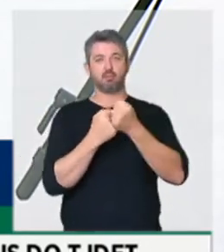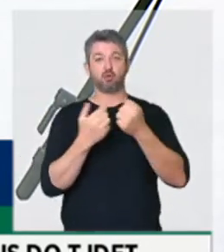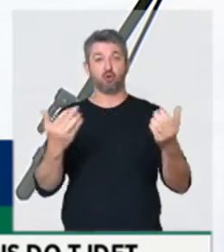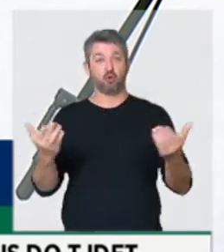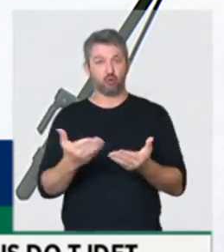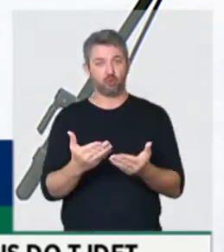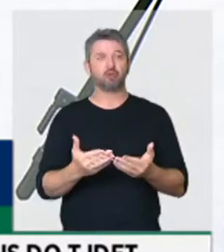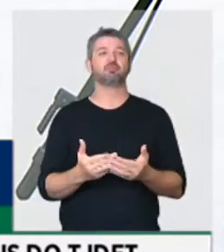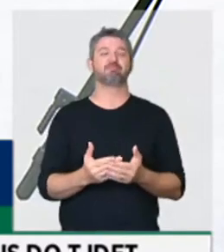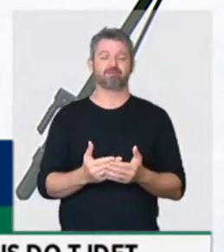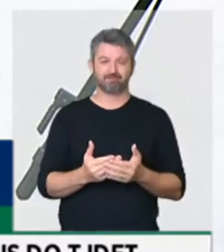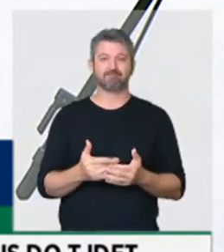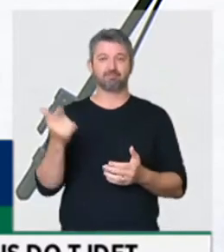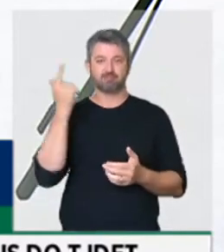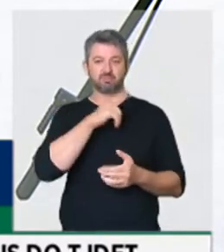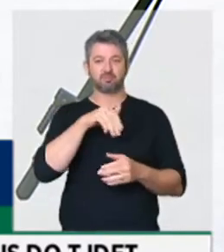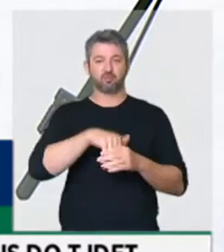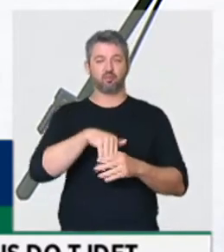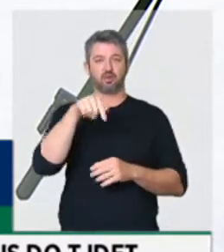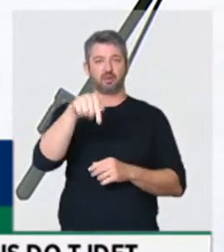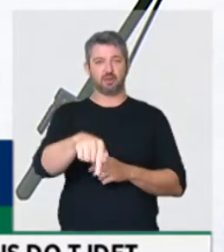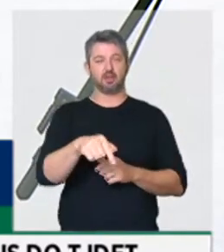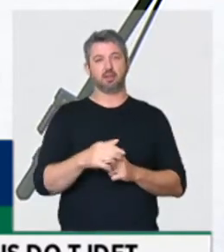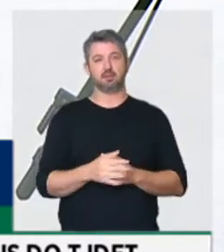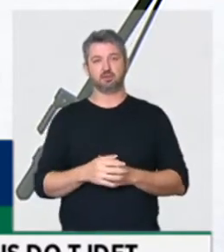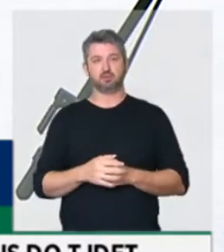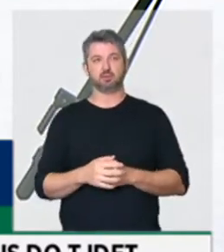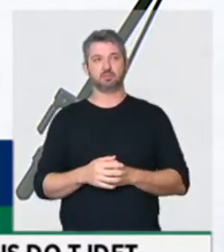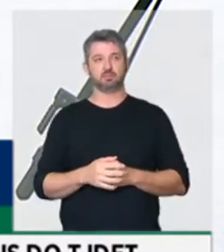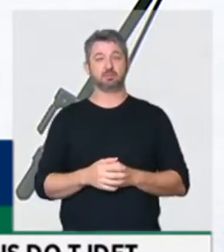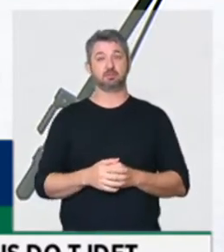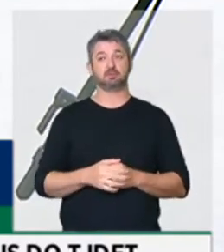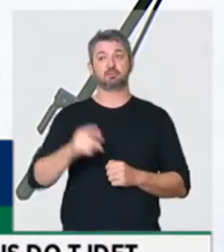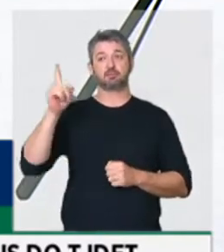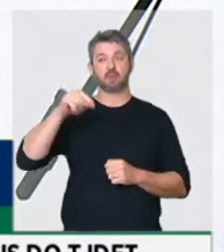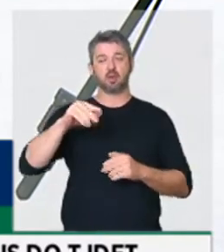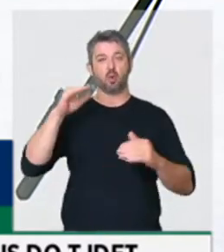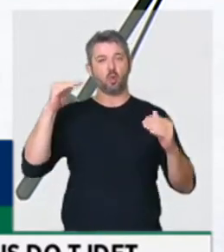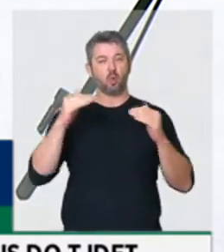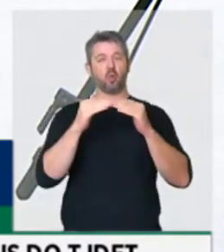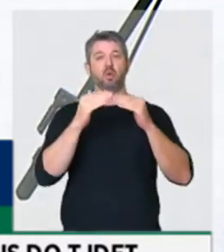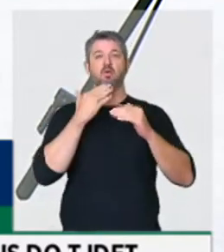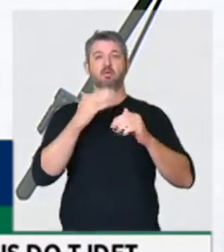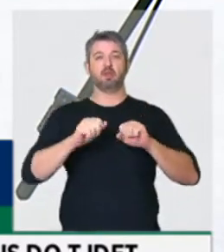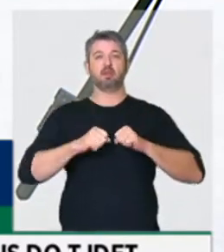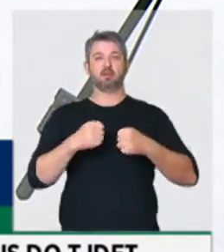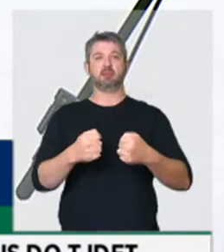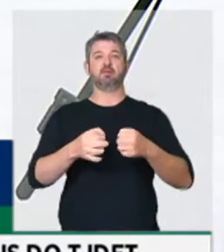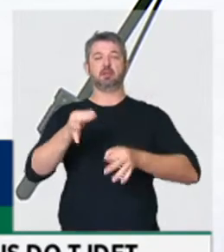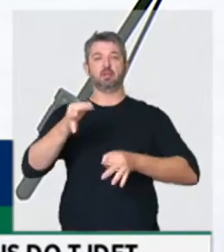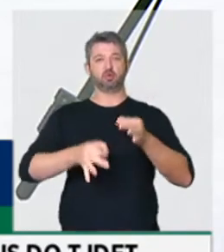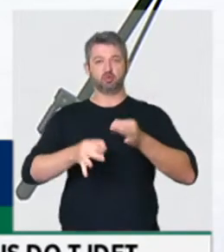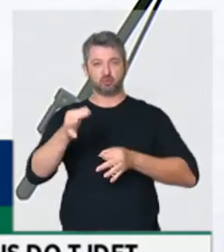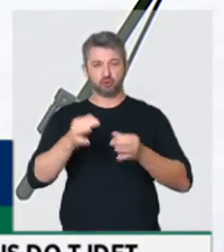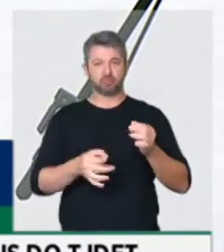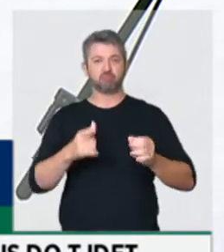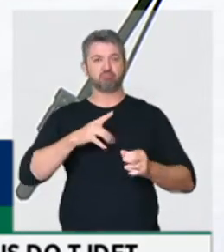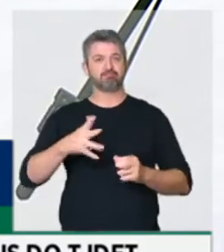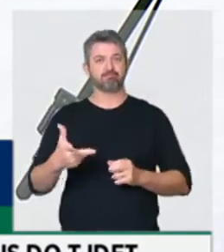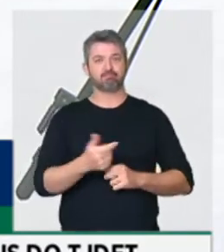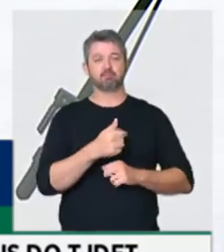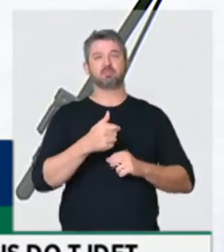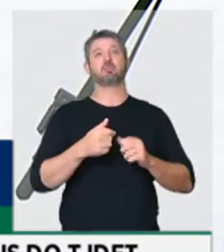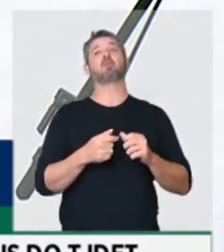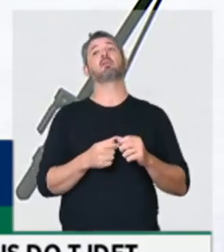hoje estabelecendo este consenso, que é um consenso em defesa de um Tribunal de Justiça que tem excelência de